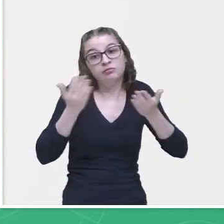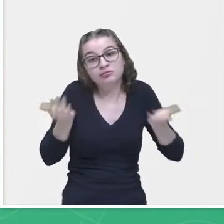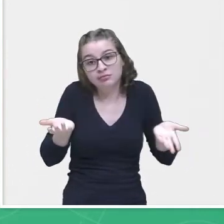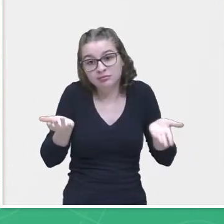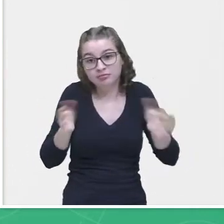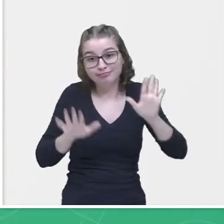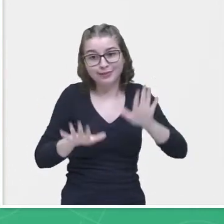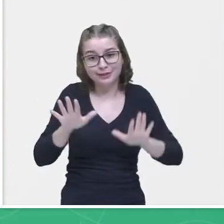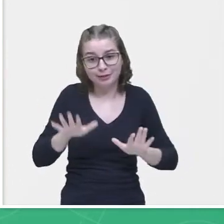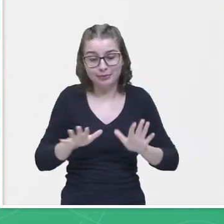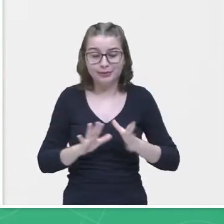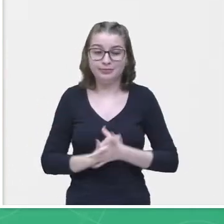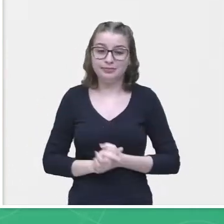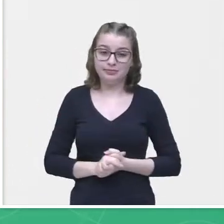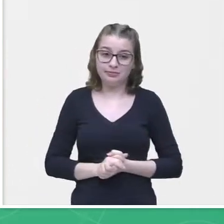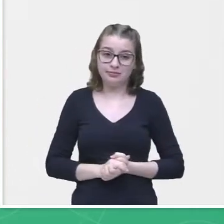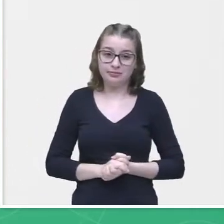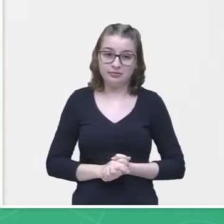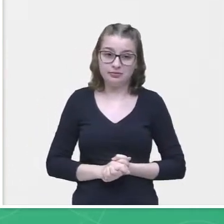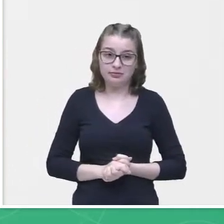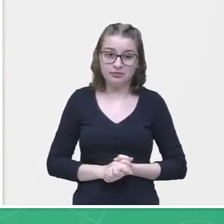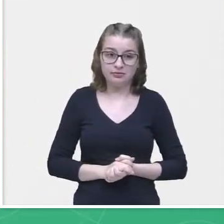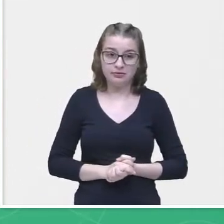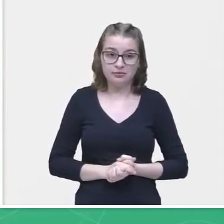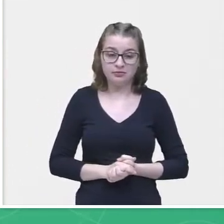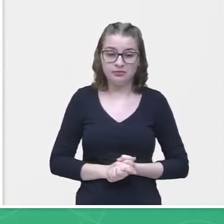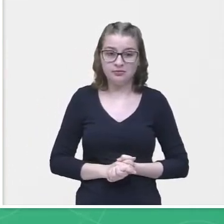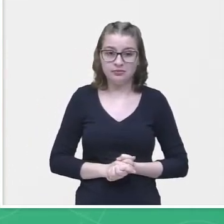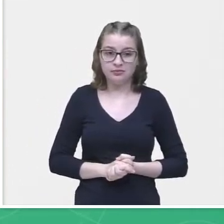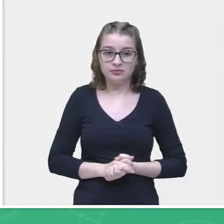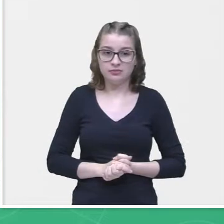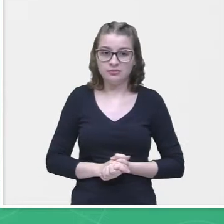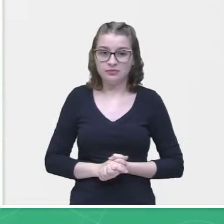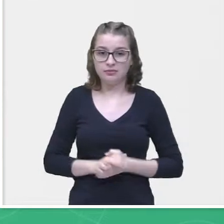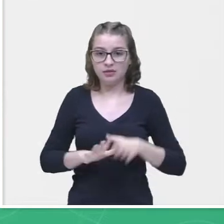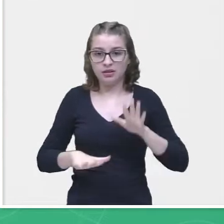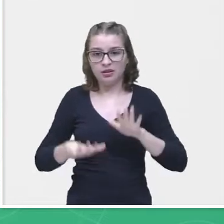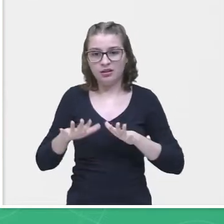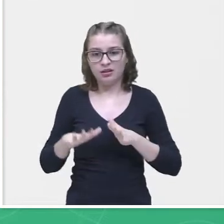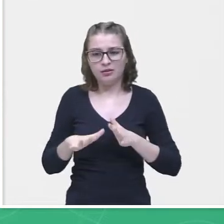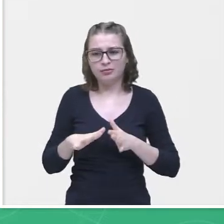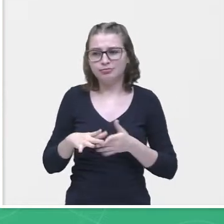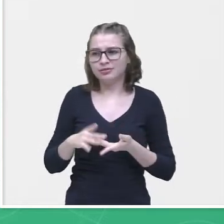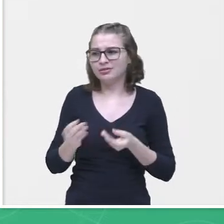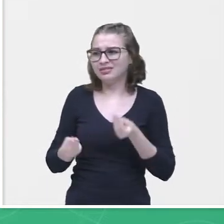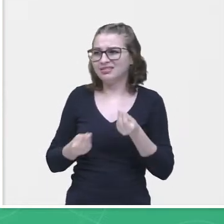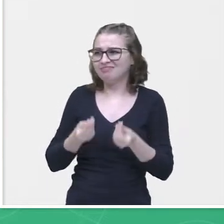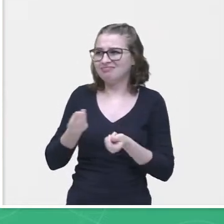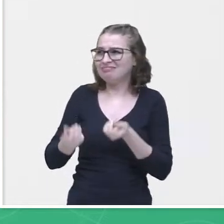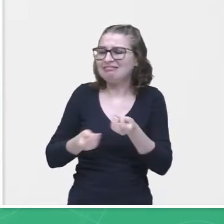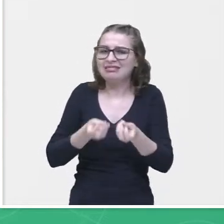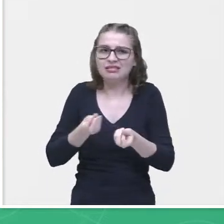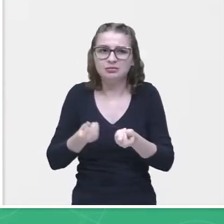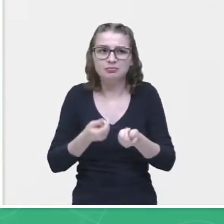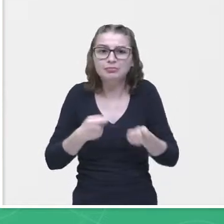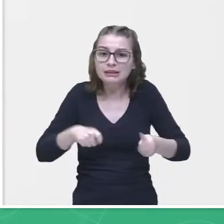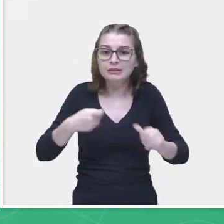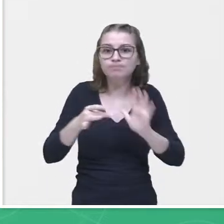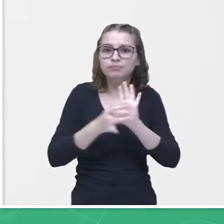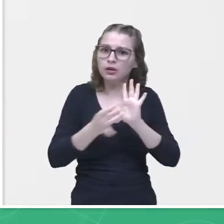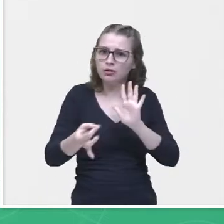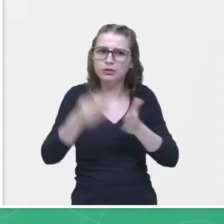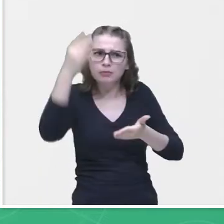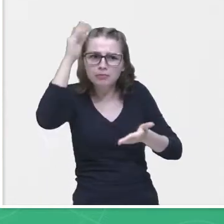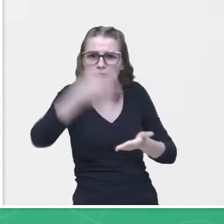Para que isso? Tá? Perdeu alguns segundos da tua vida falando isso. Não, tem que argumentar. Por quê? Os verbos